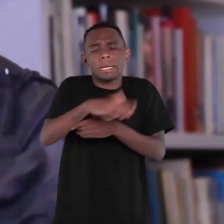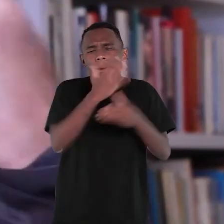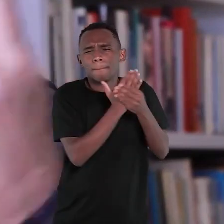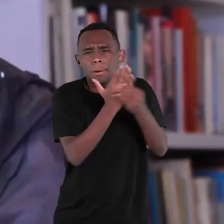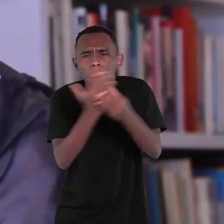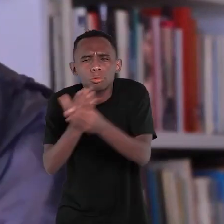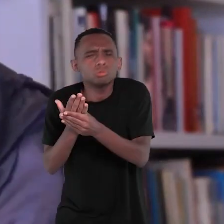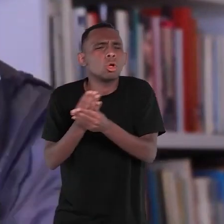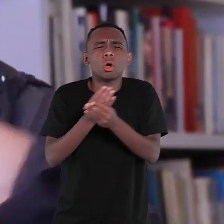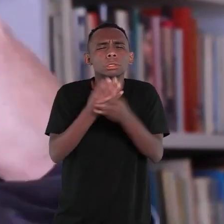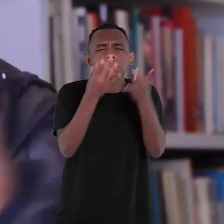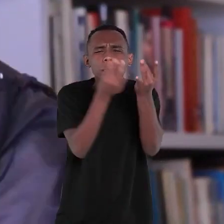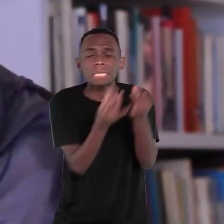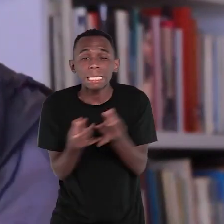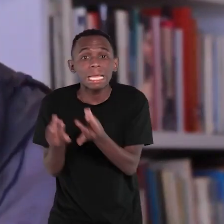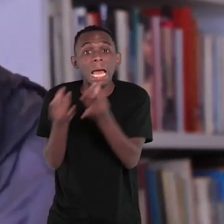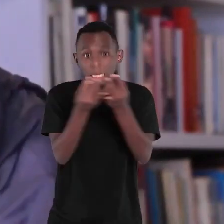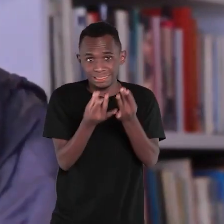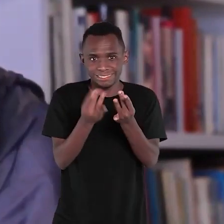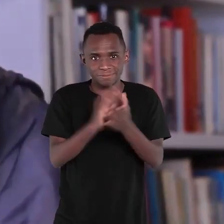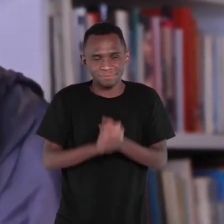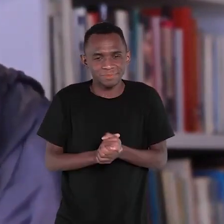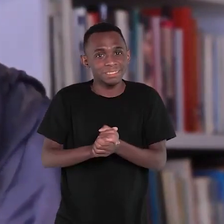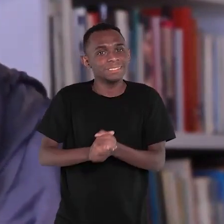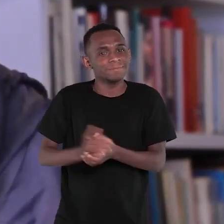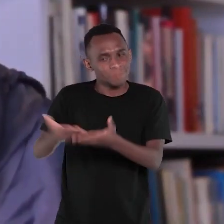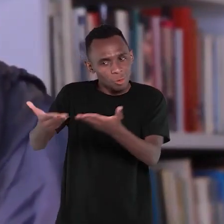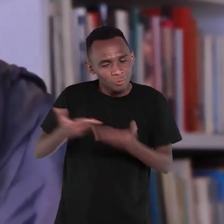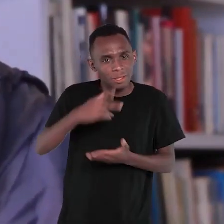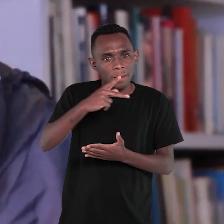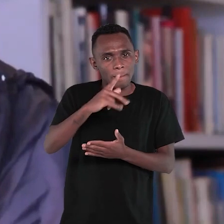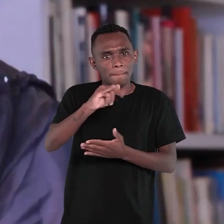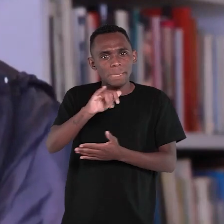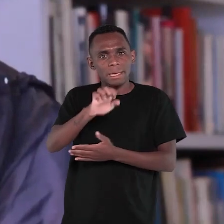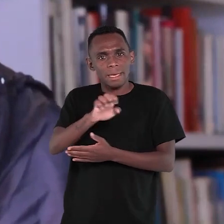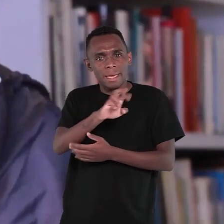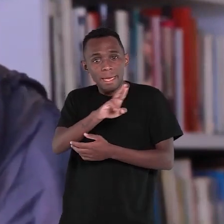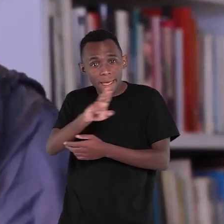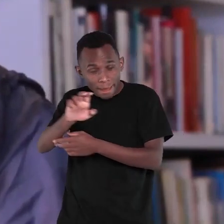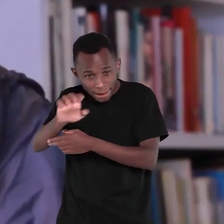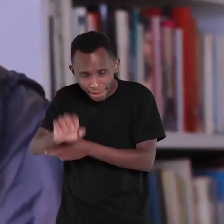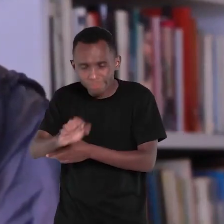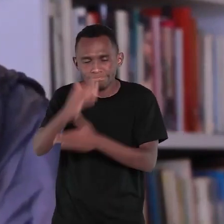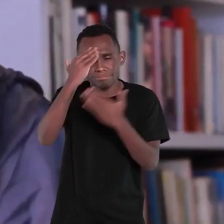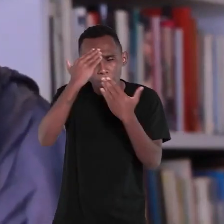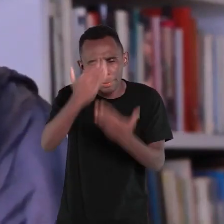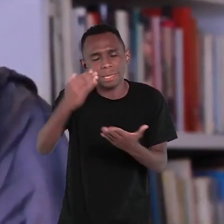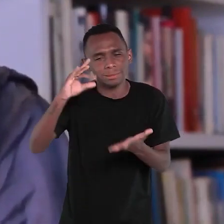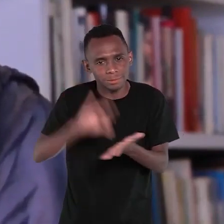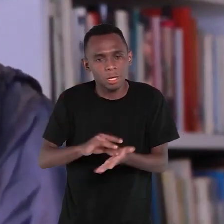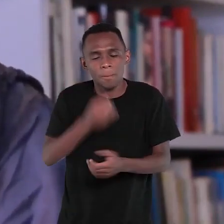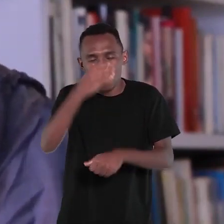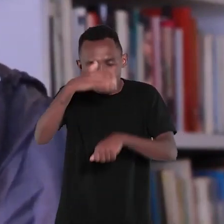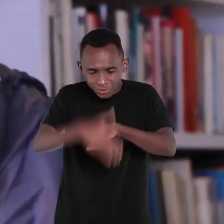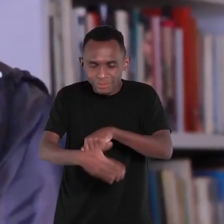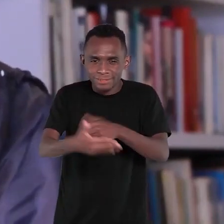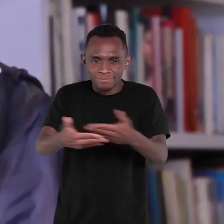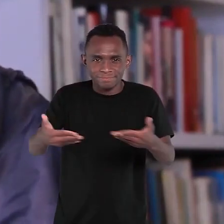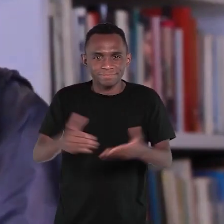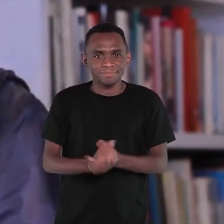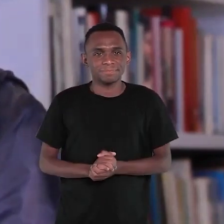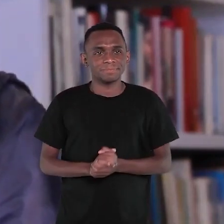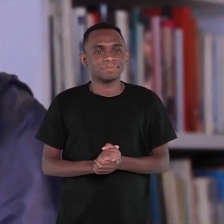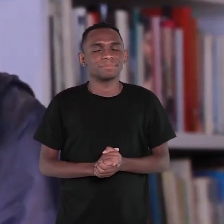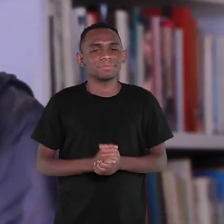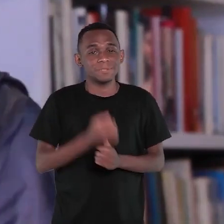e tudo que envolve, tudo que está ao redor disso, o Pierre está aqui com a gente, a quem eu agradeço muitíssimo. Boa noite,